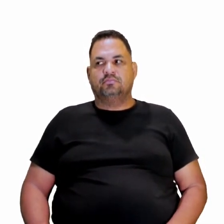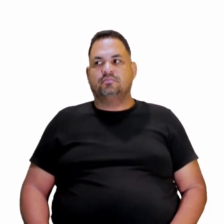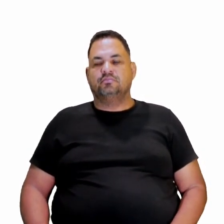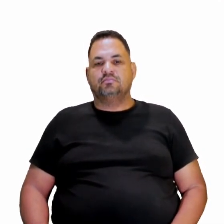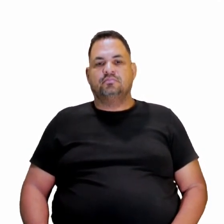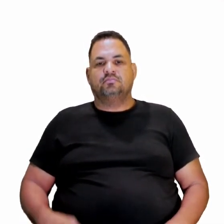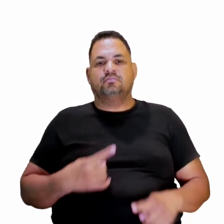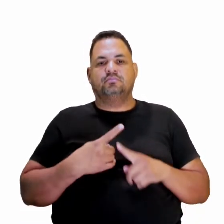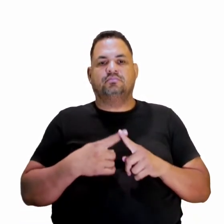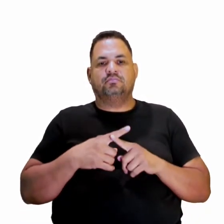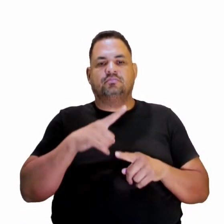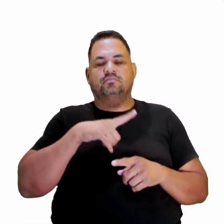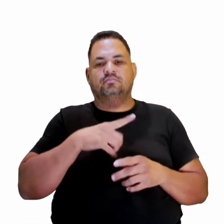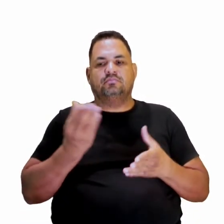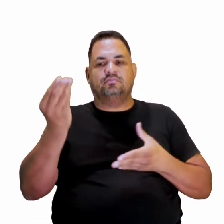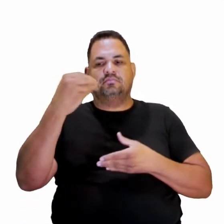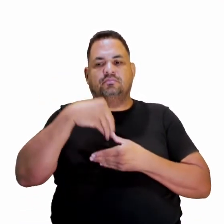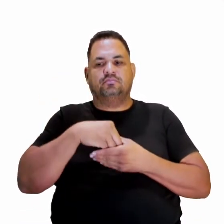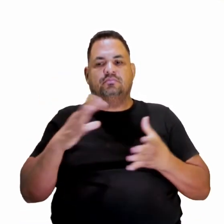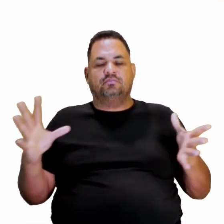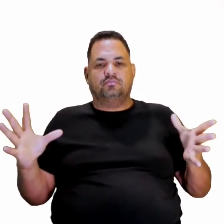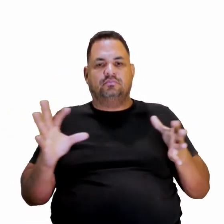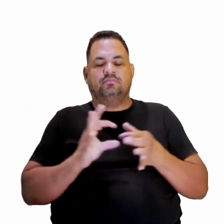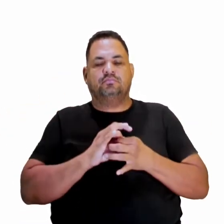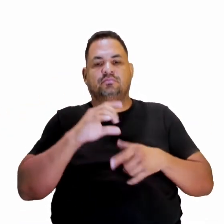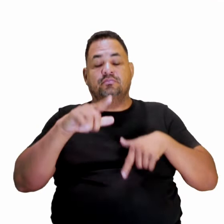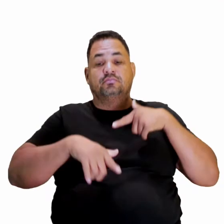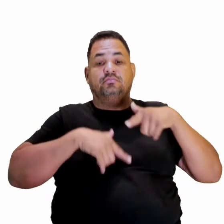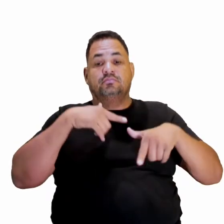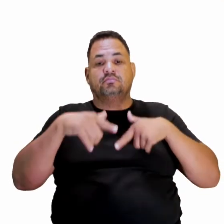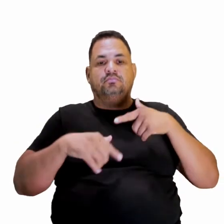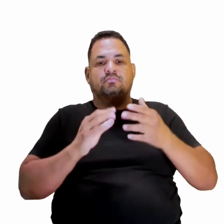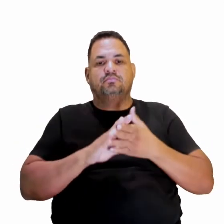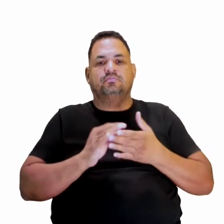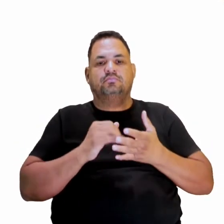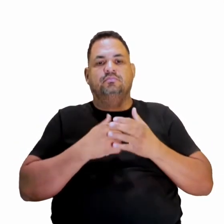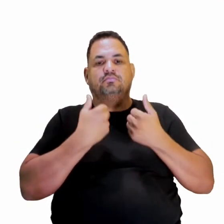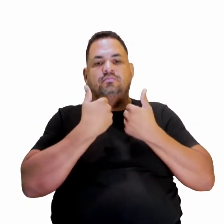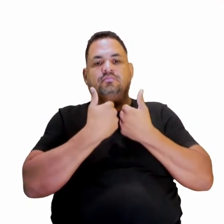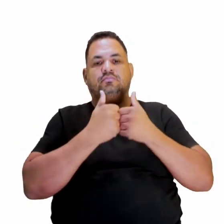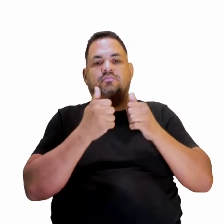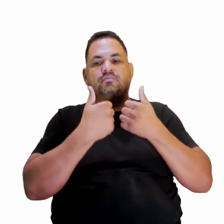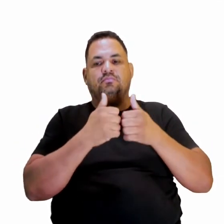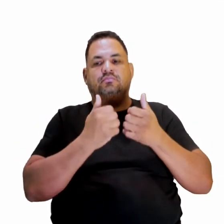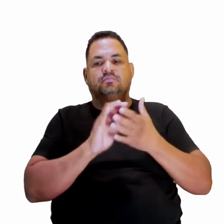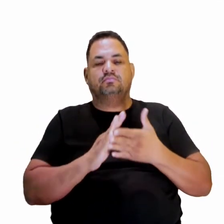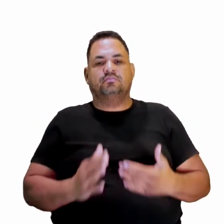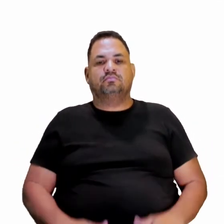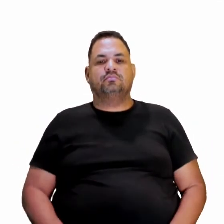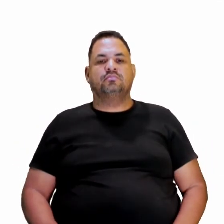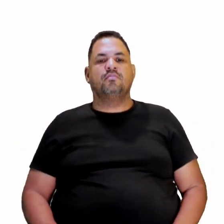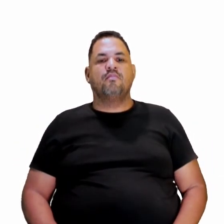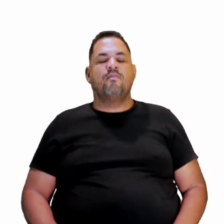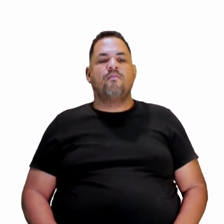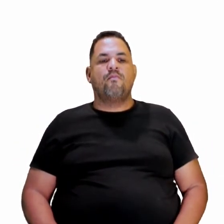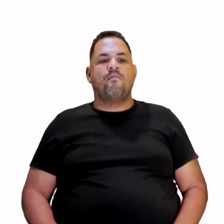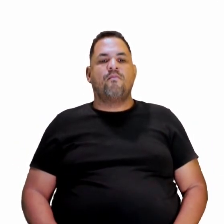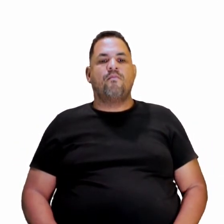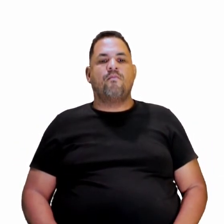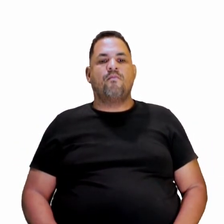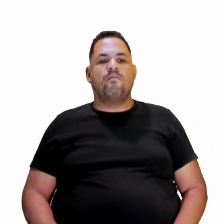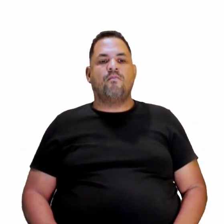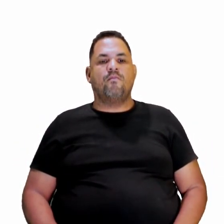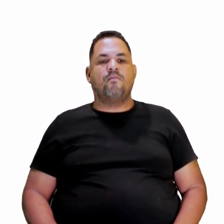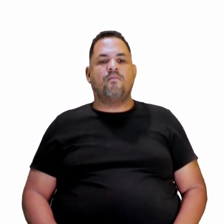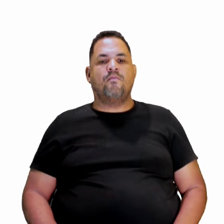work, porque tem que ter a ver com contexto. Se eu tô falando do trabalho, de ônibus, então alguma coisa a ver com go. Então, he didn't